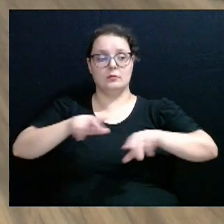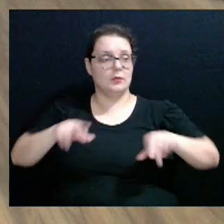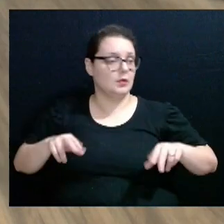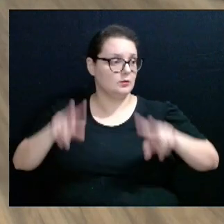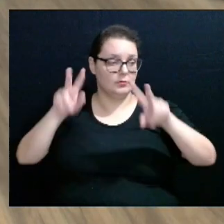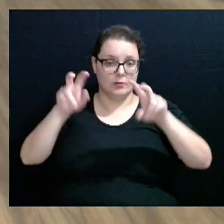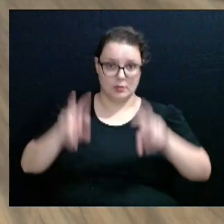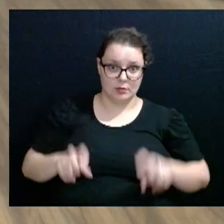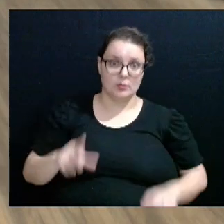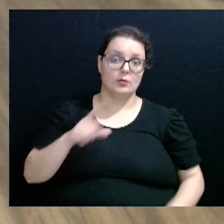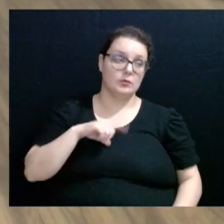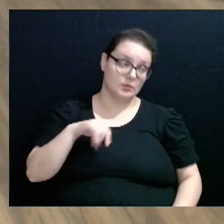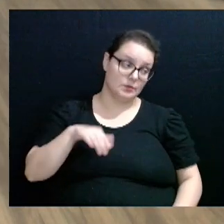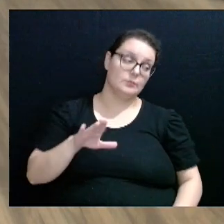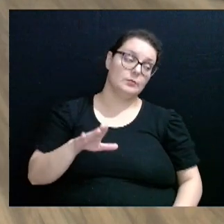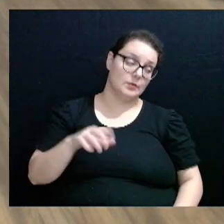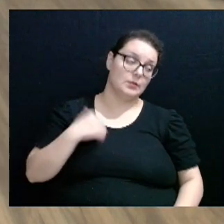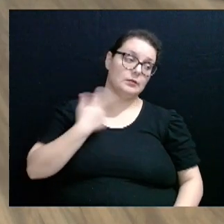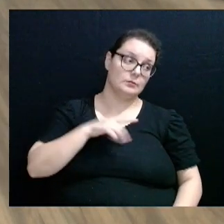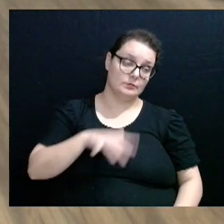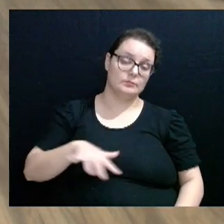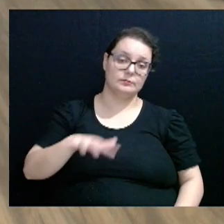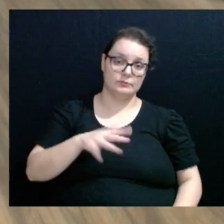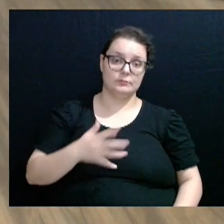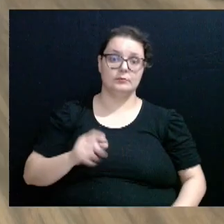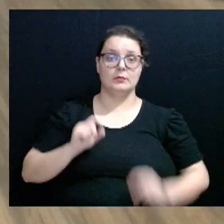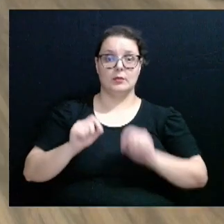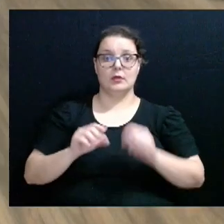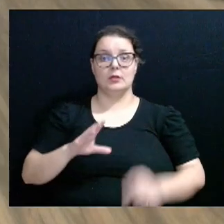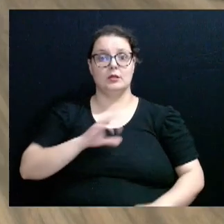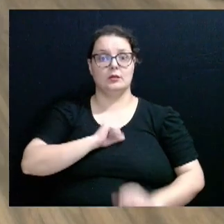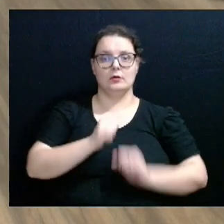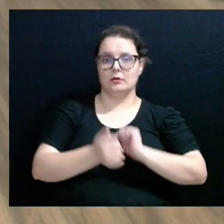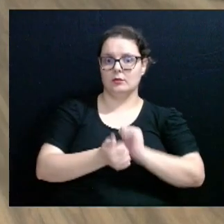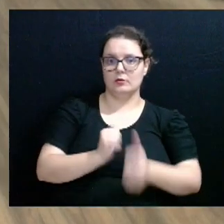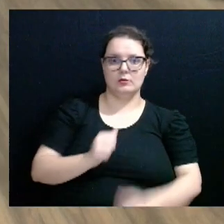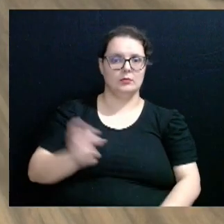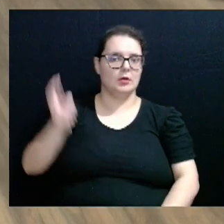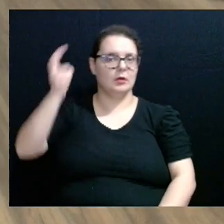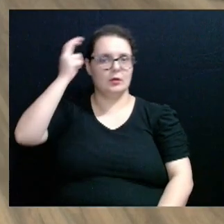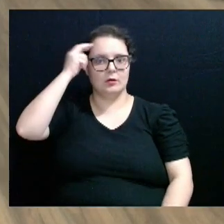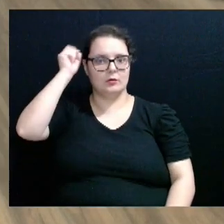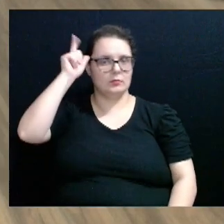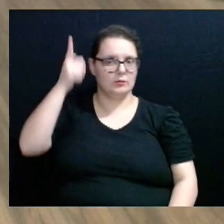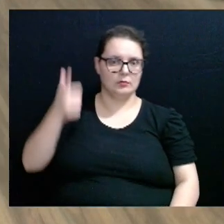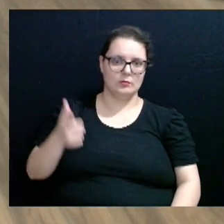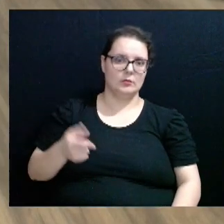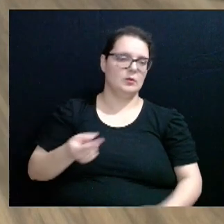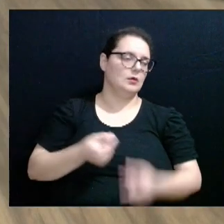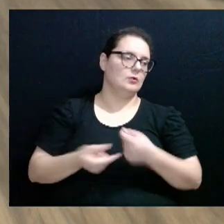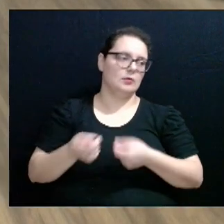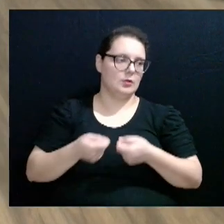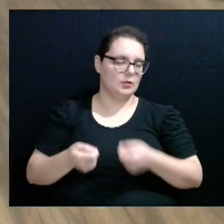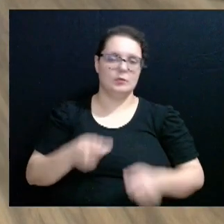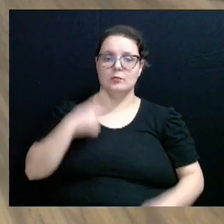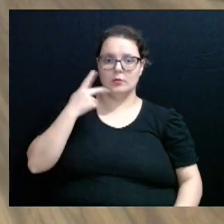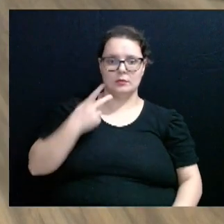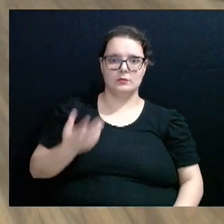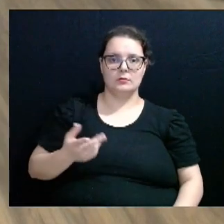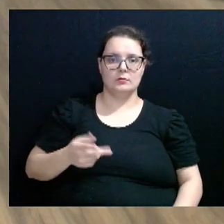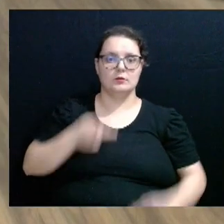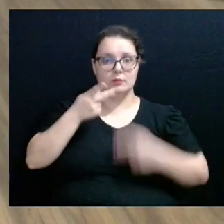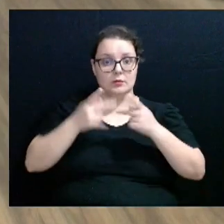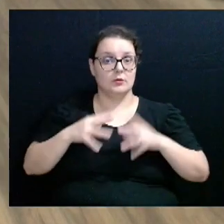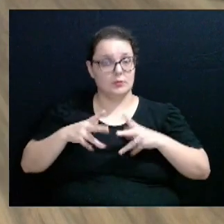né, na nossa área. Então, para quem gosta de esporte, cultura, economia, política, vocês falam sobre tudo. Como é que é